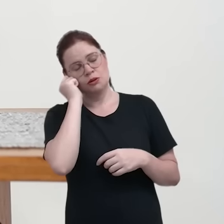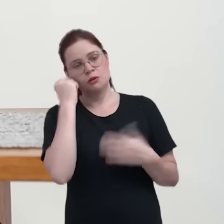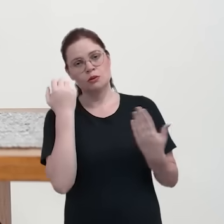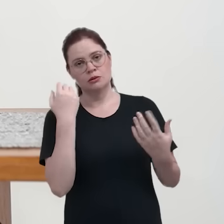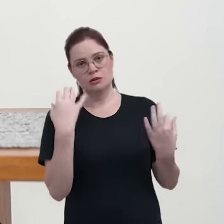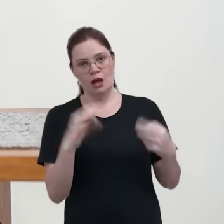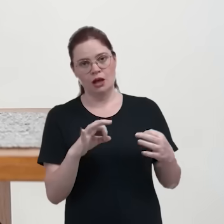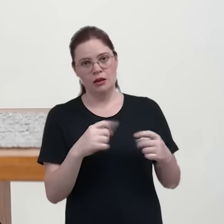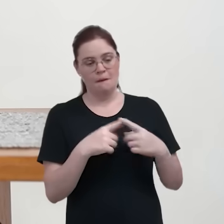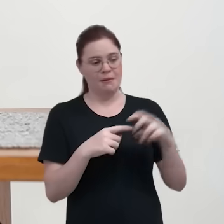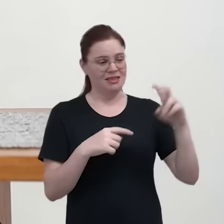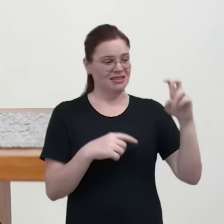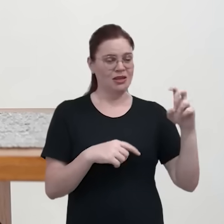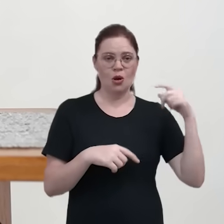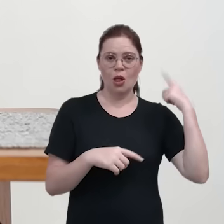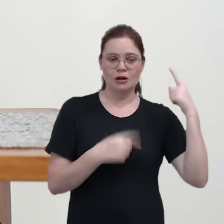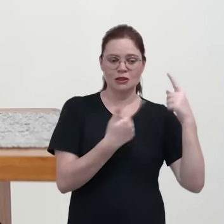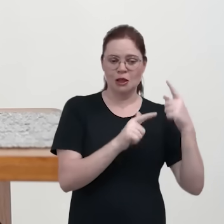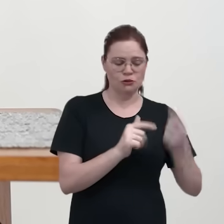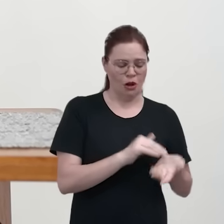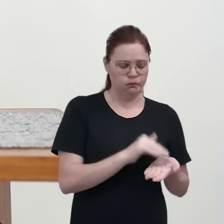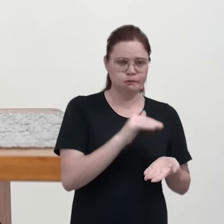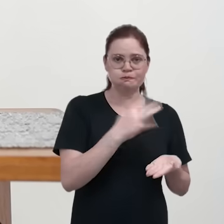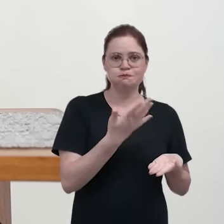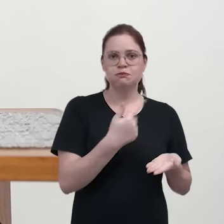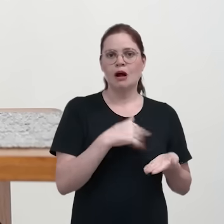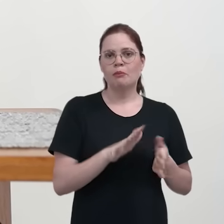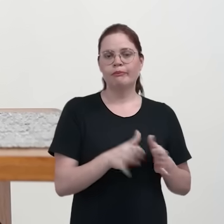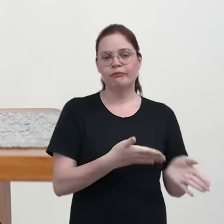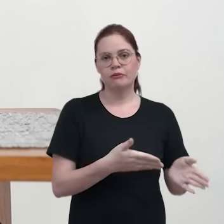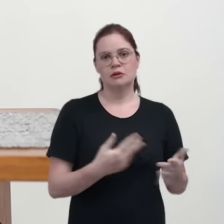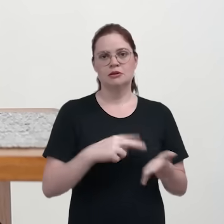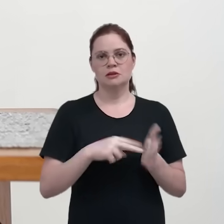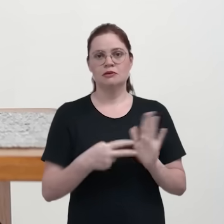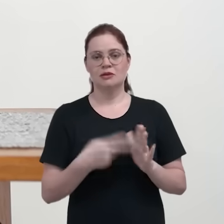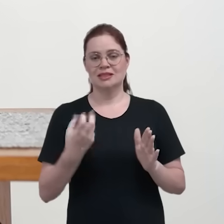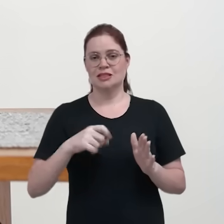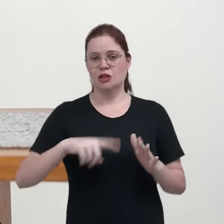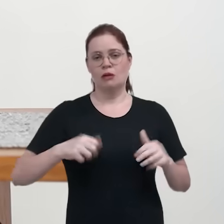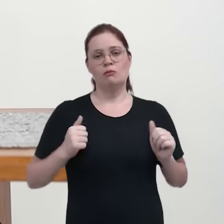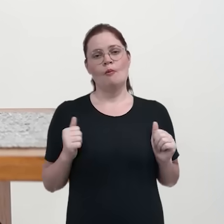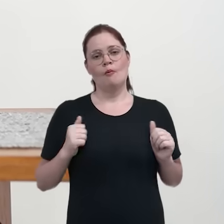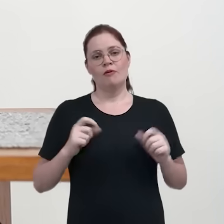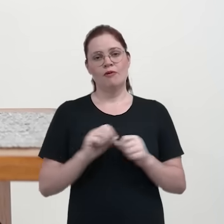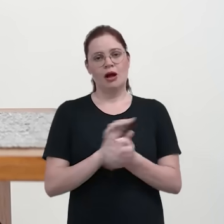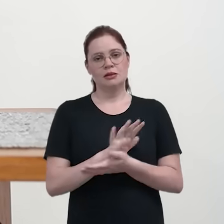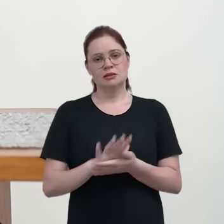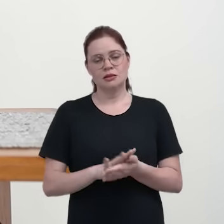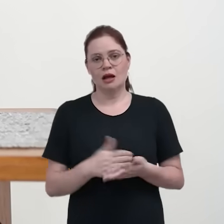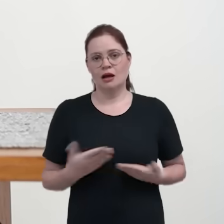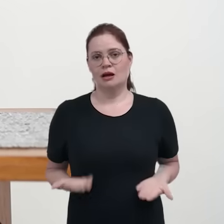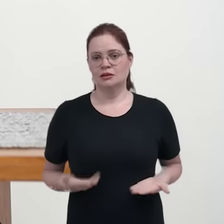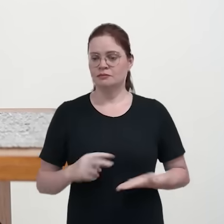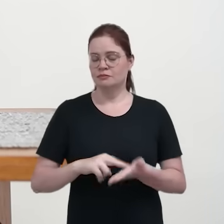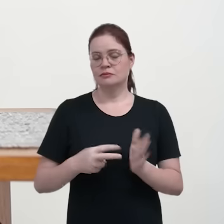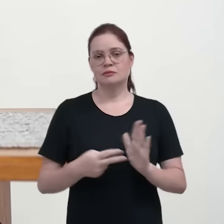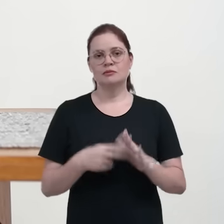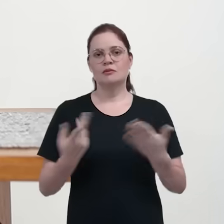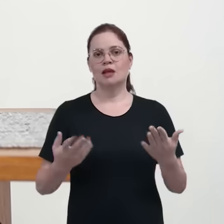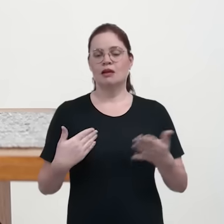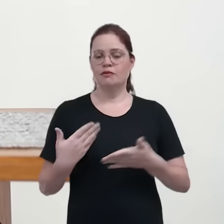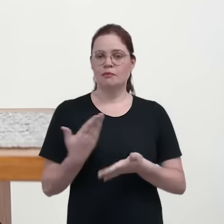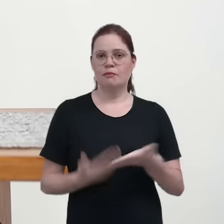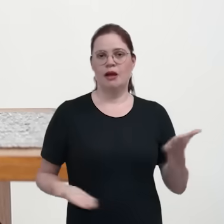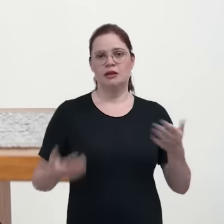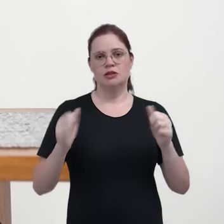Espírito Santo, ela desaparece, asfixia o Espírito Santo. Né? O fôlego da igreja está na bênção